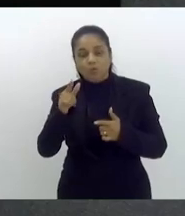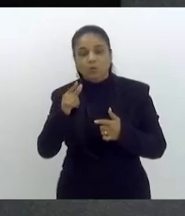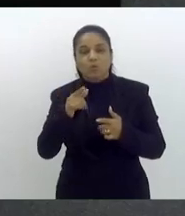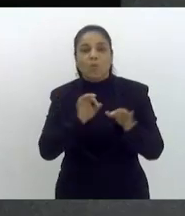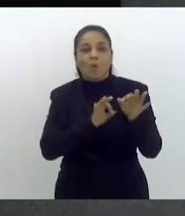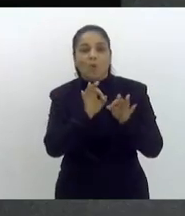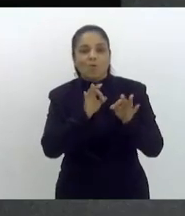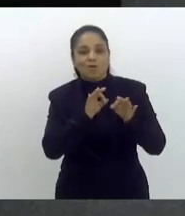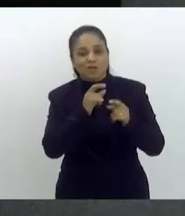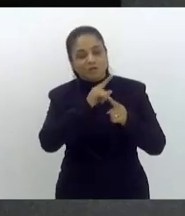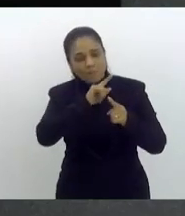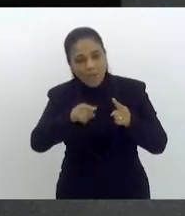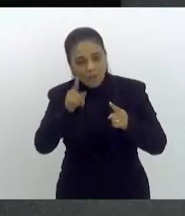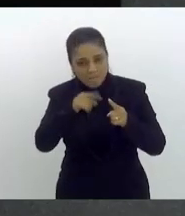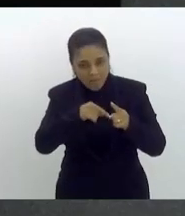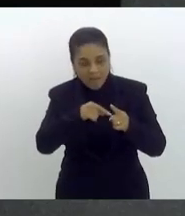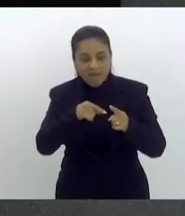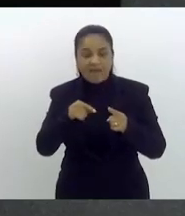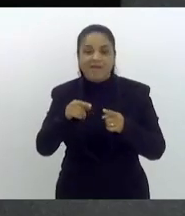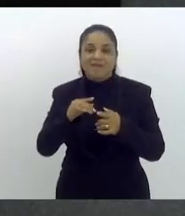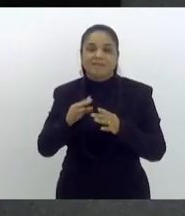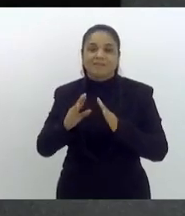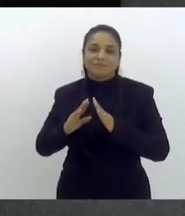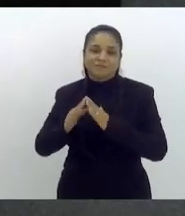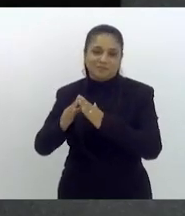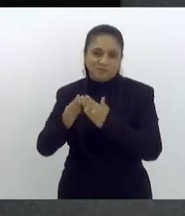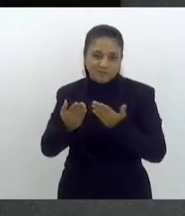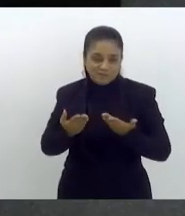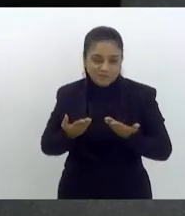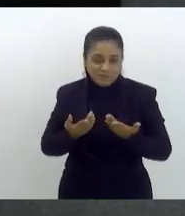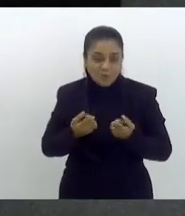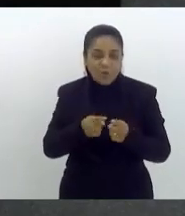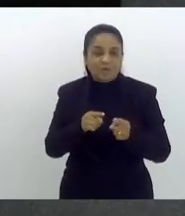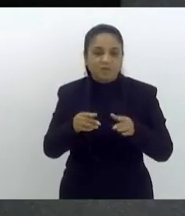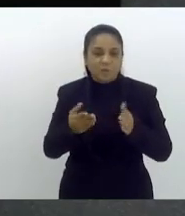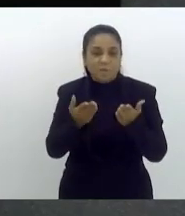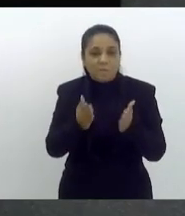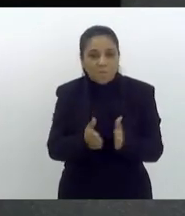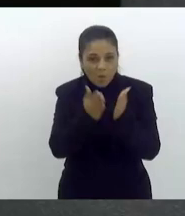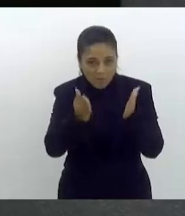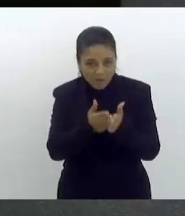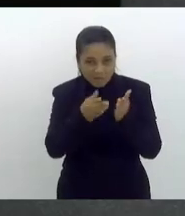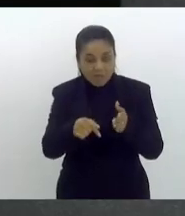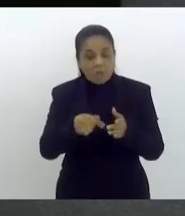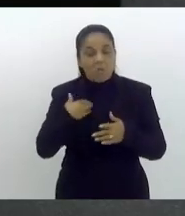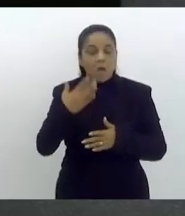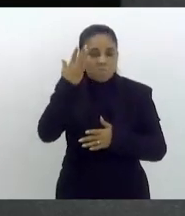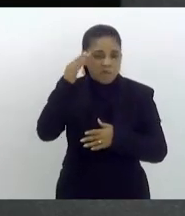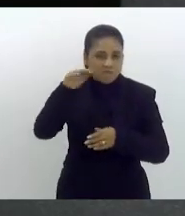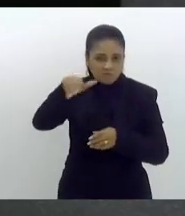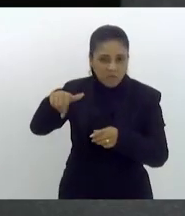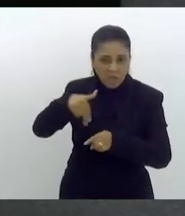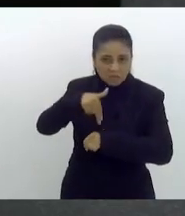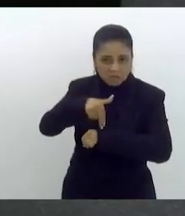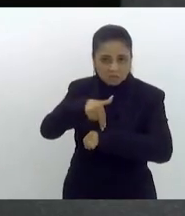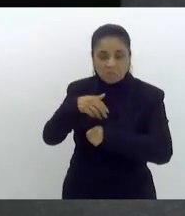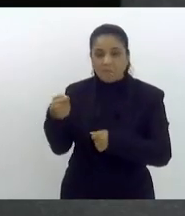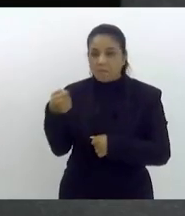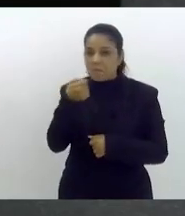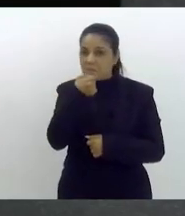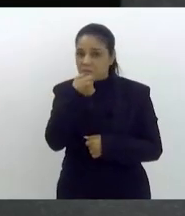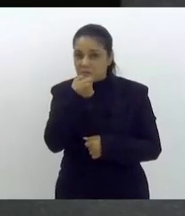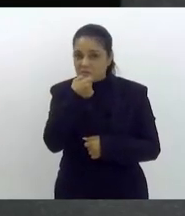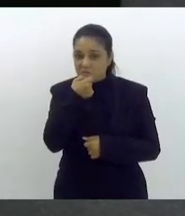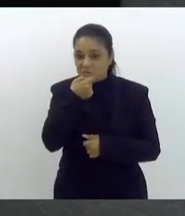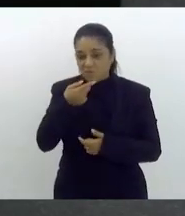e outros projetos que estarão na pauta de amanhã então estarei aqui exercendo a minha função não vou sair perto do microfone para